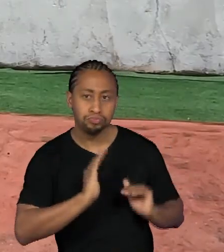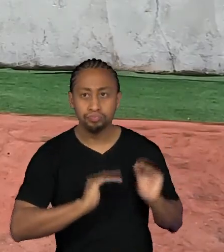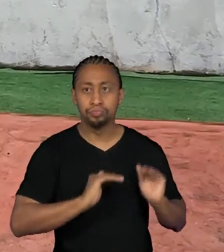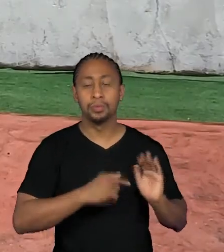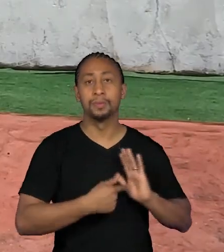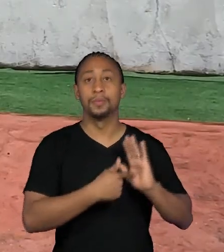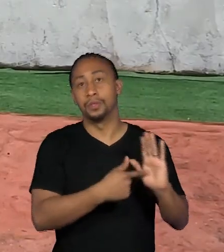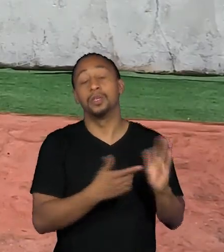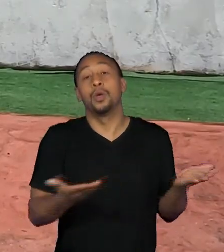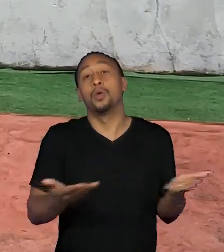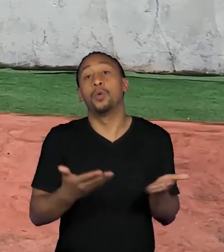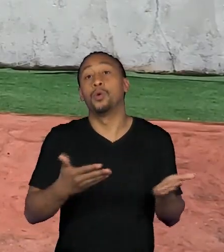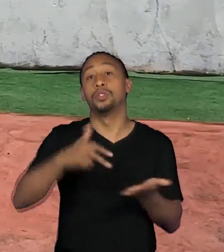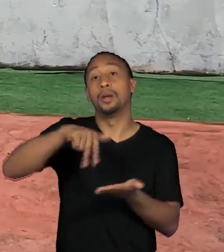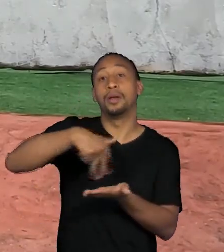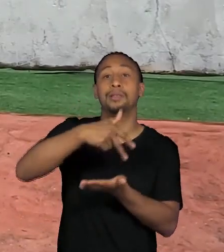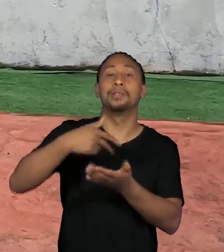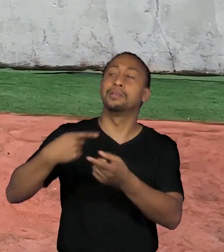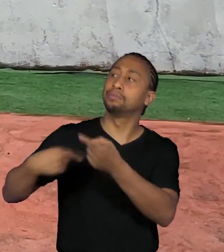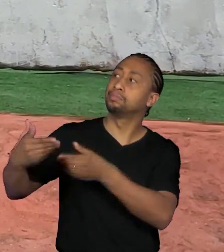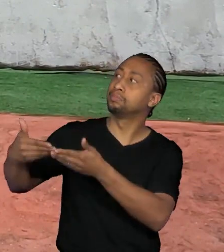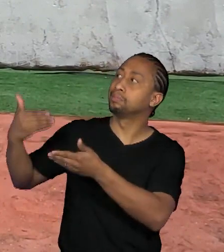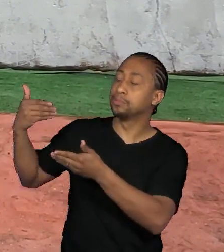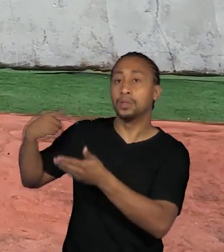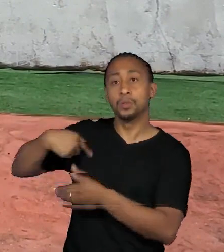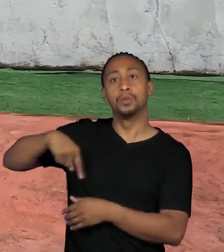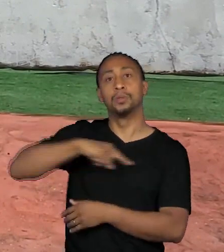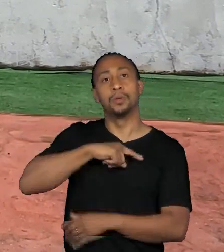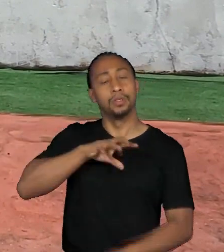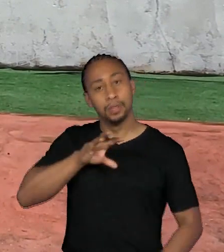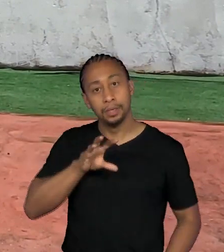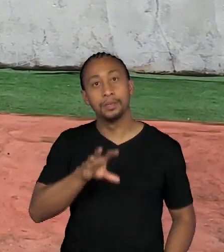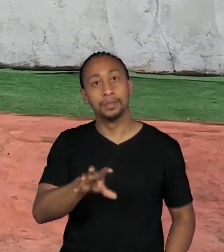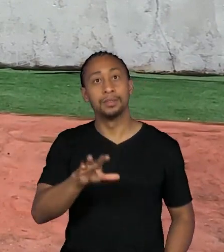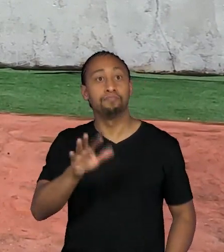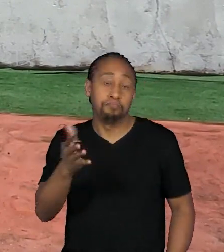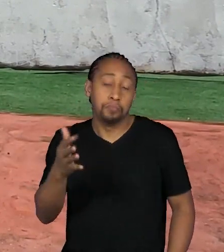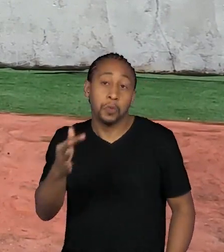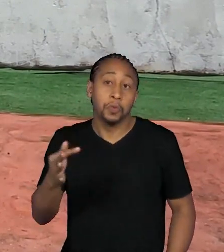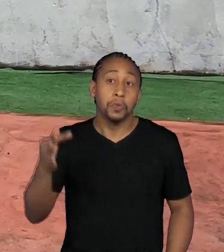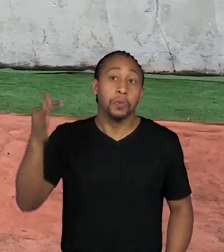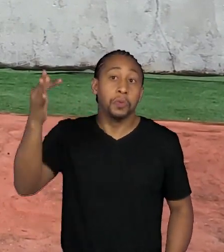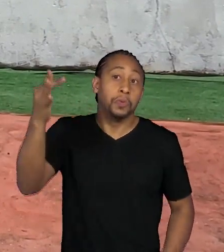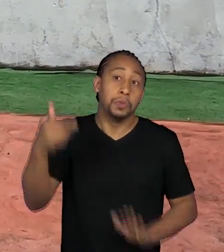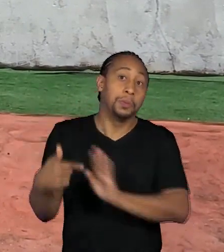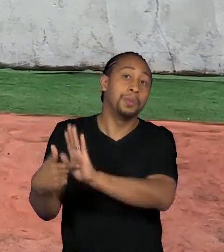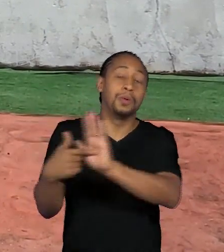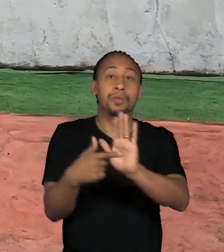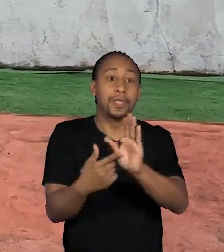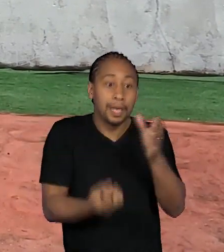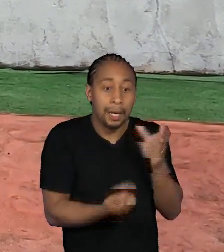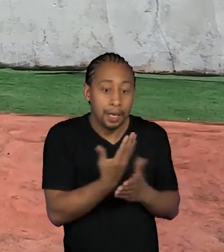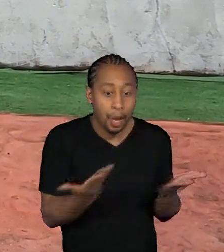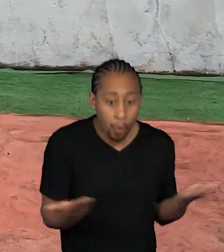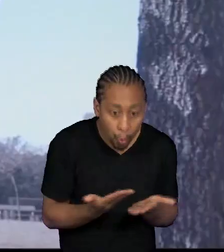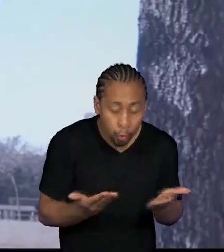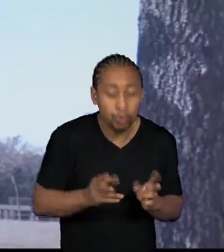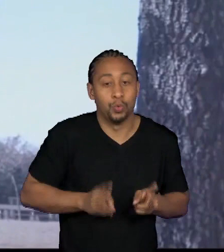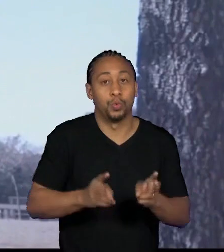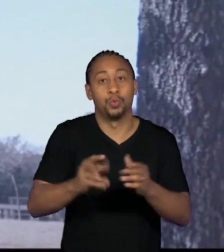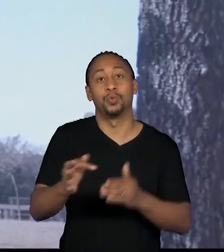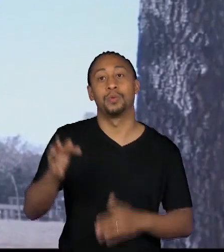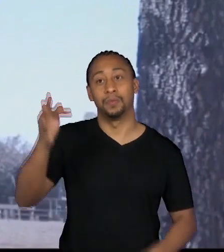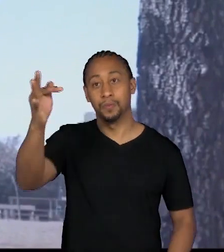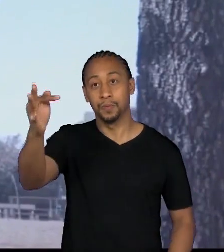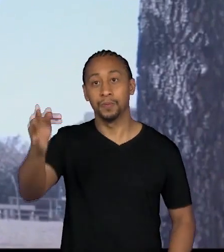pensa a dança como ancestral, nós somos esses ancestrais do futuro. O que a gente está criando hoje é o que a gente deixa para frente.